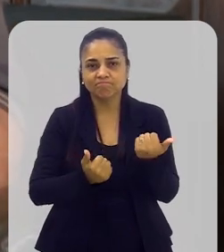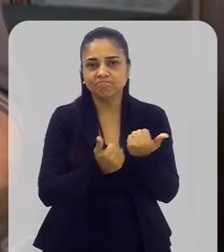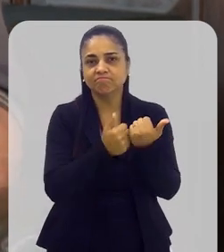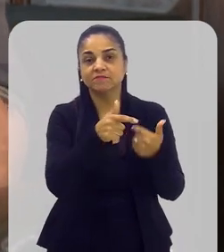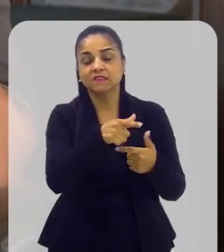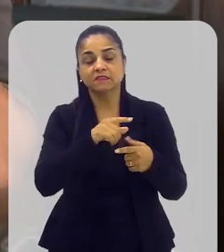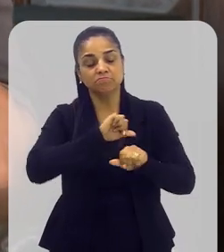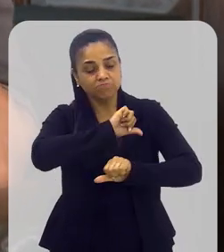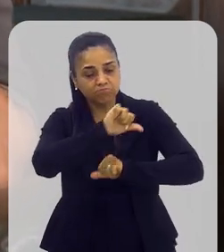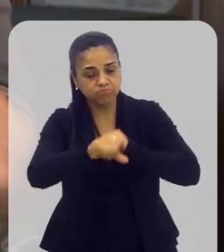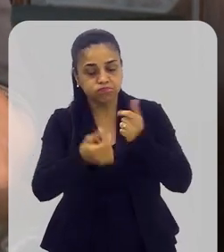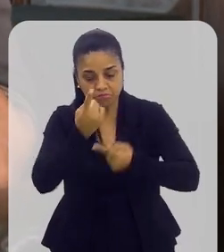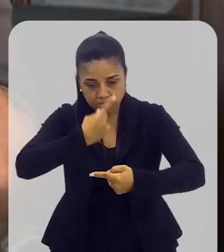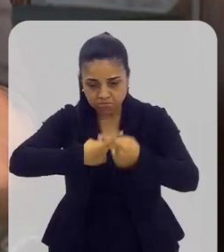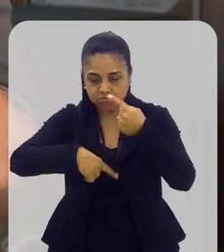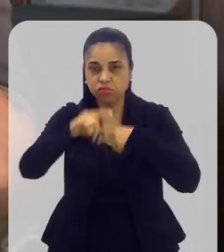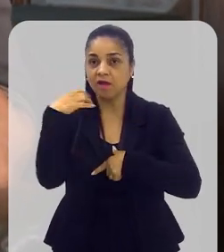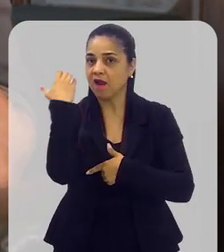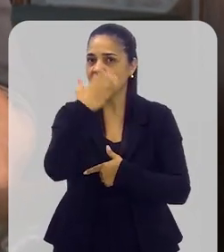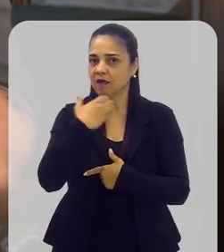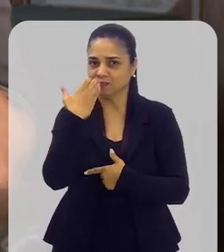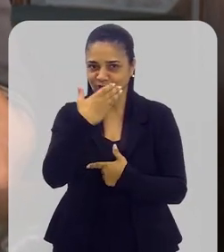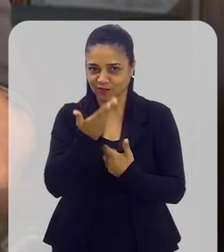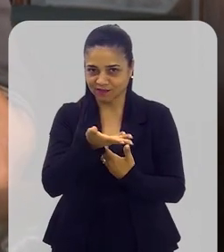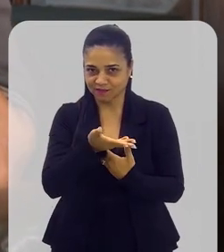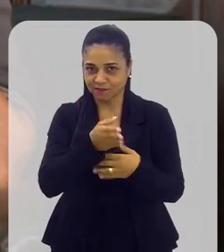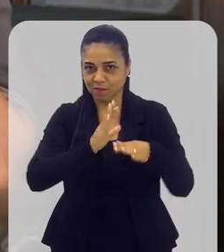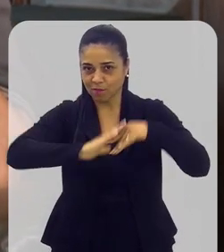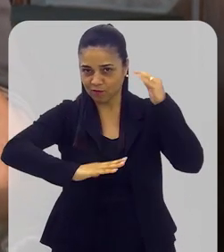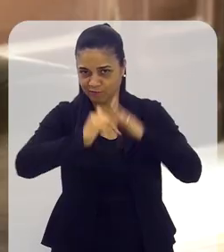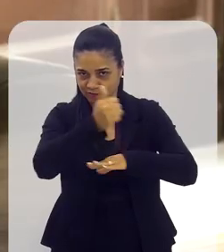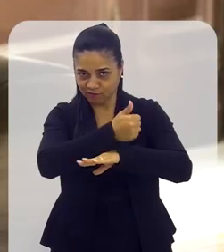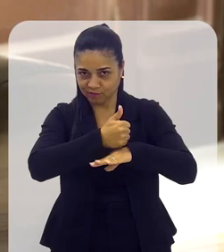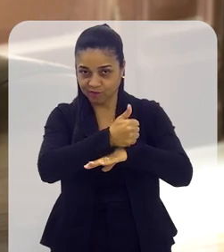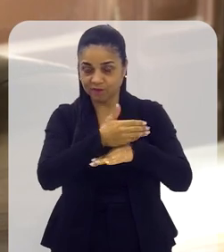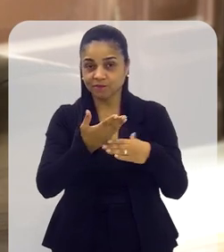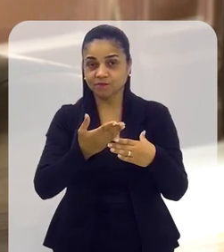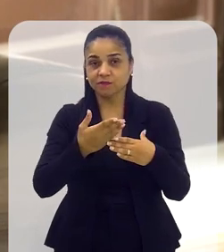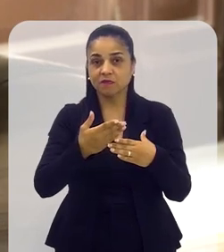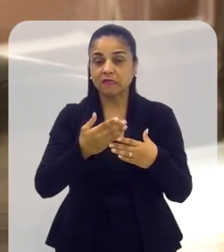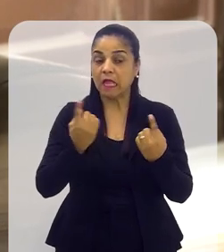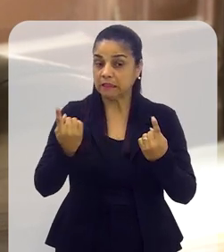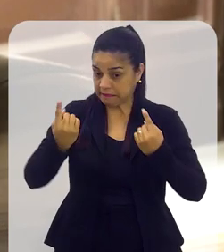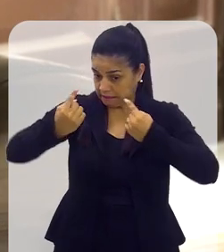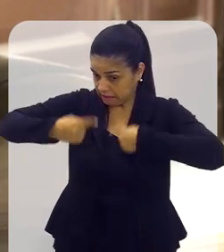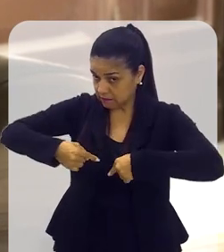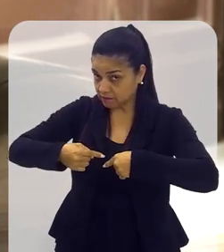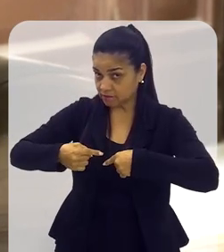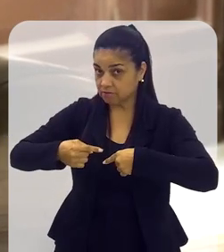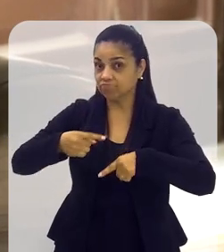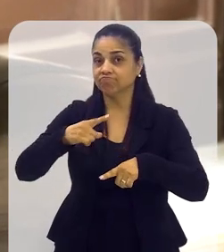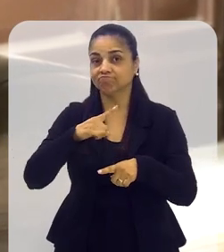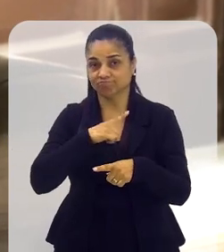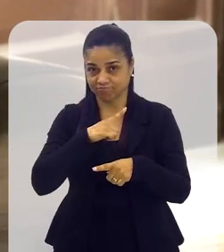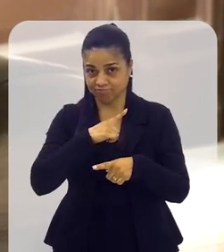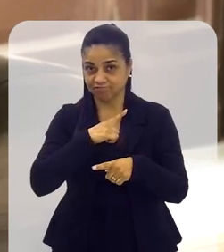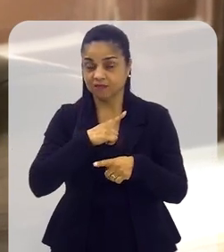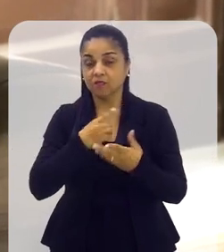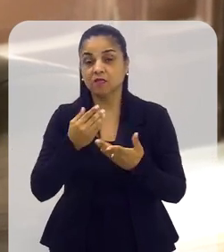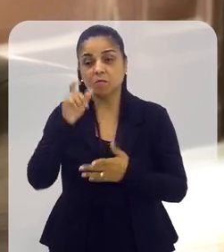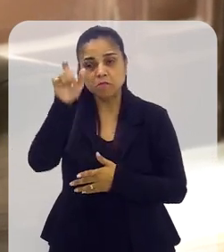a tornar essa pessoa cantora. Basicamente, é um grande desafio. É